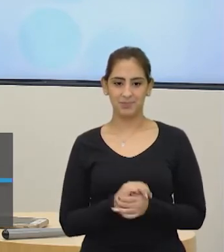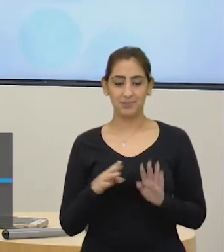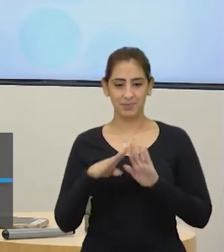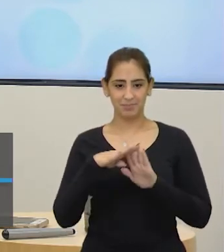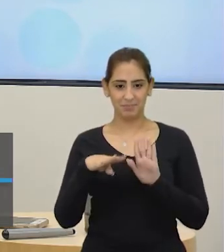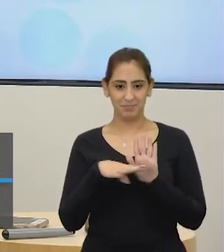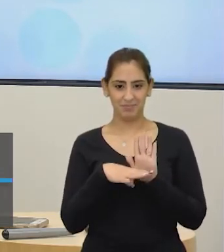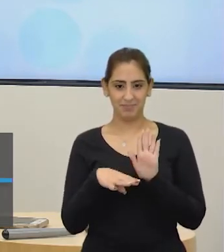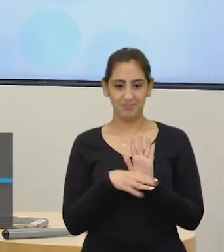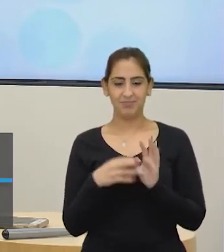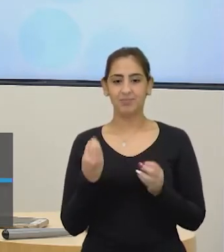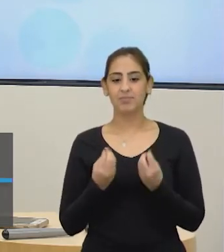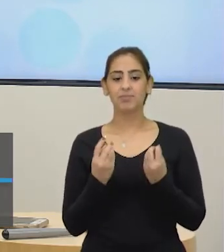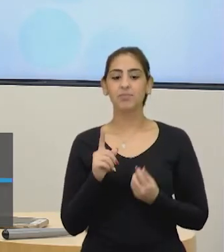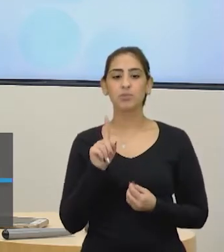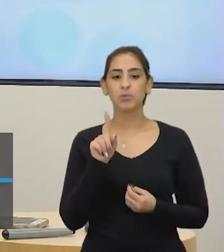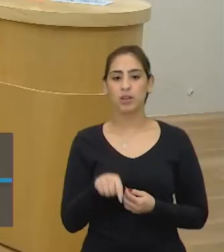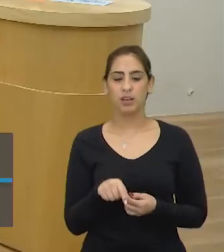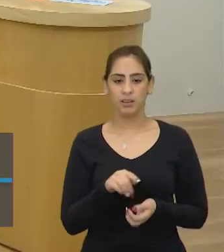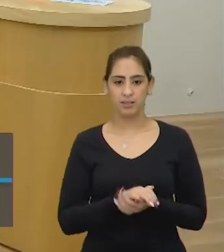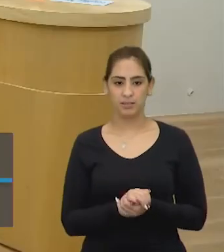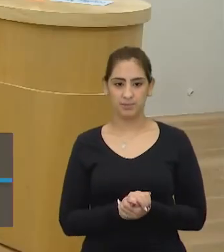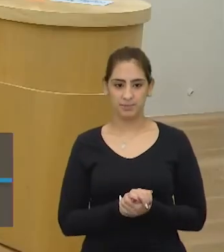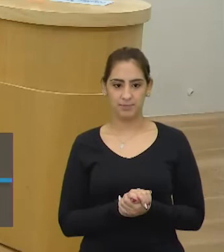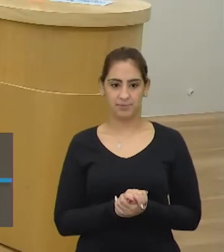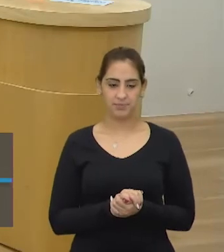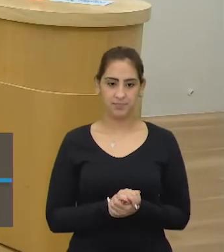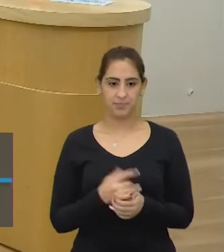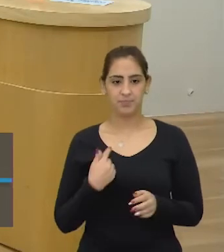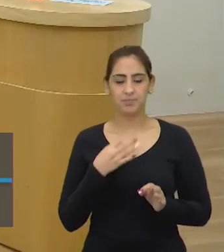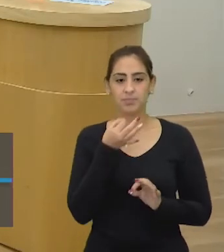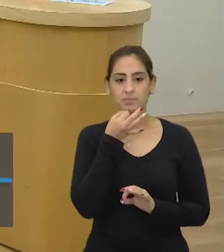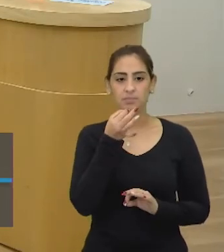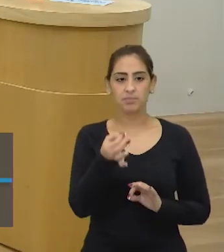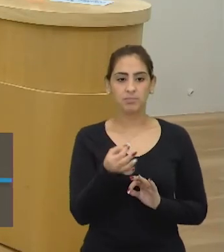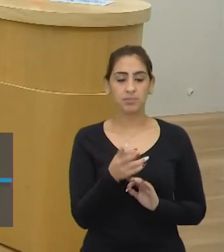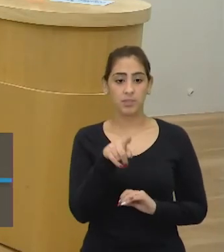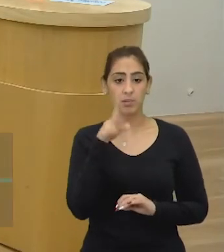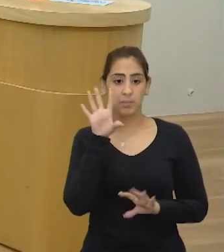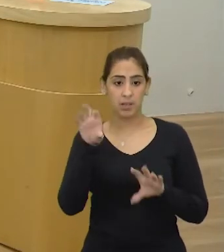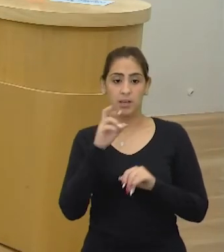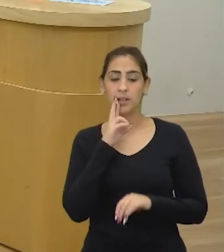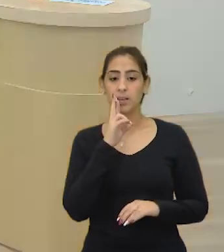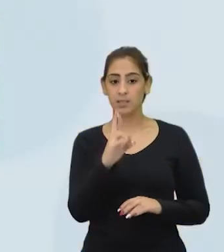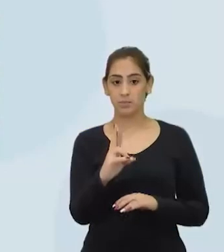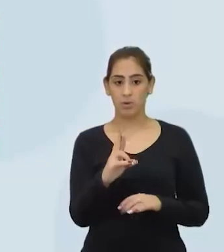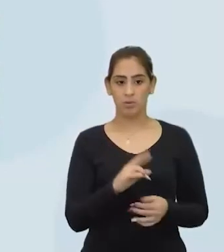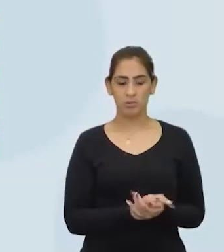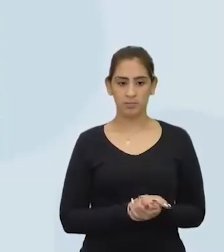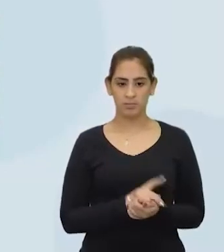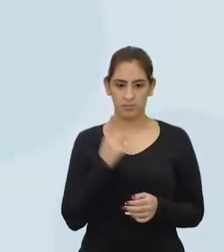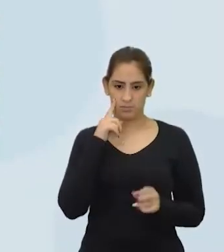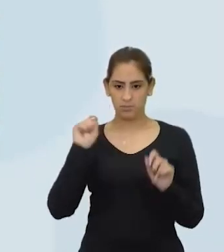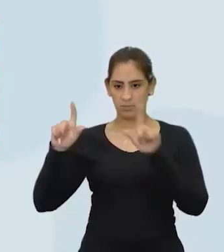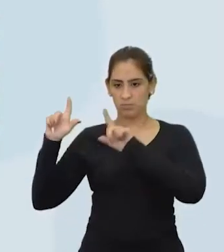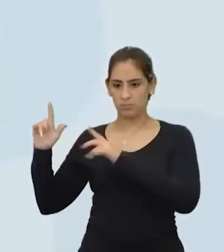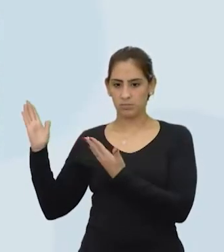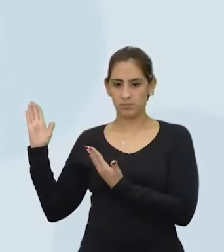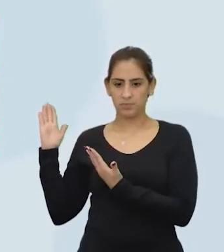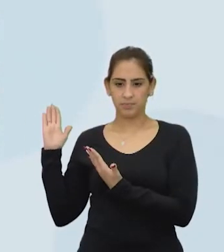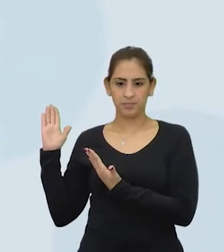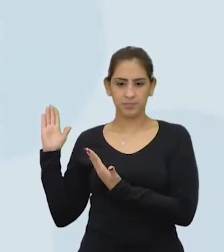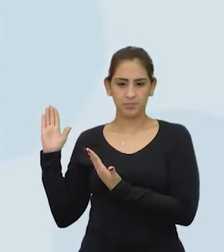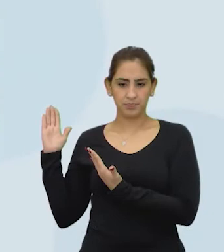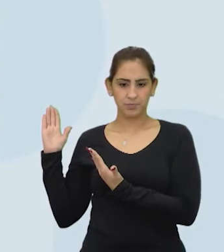né? Conforme, né? De acordo com, então a gente está citando alguém. Vamos ver a respostinha aqui, ó. A palavra... Tá na tela para vocês, ó. A